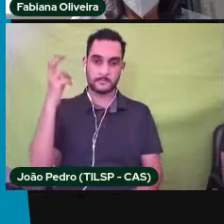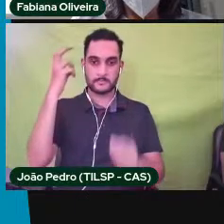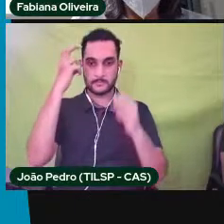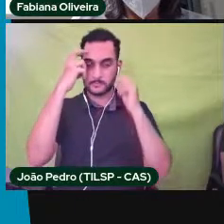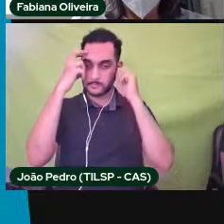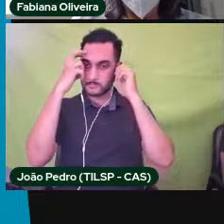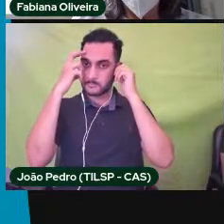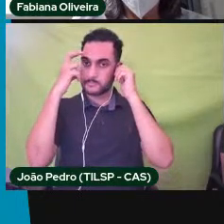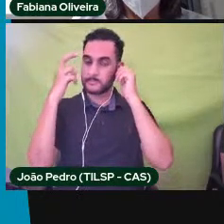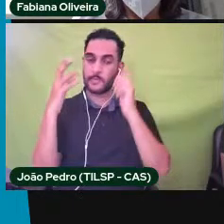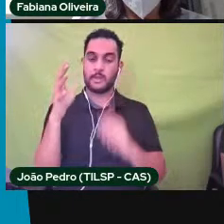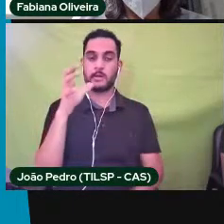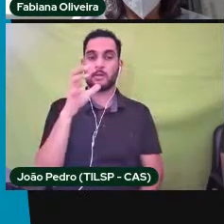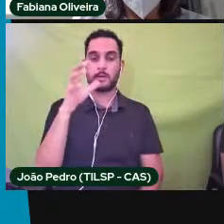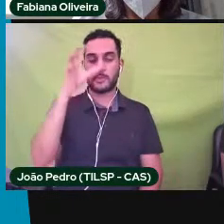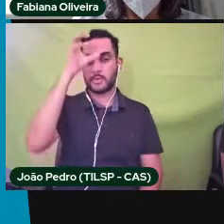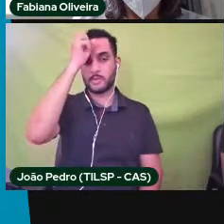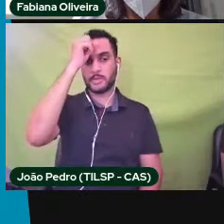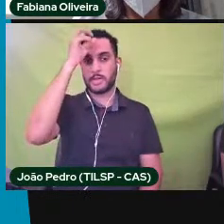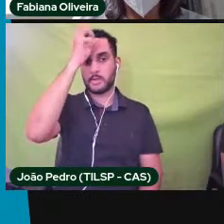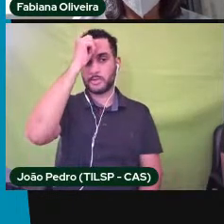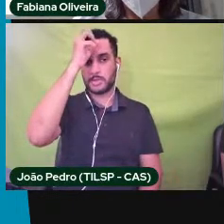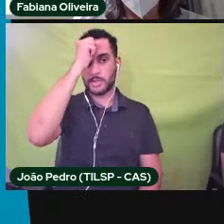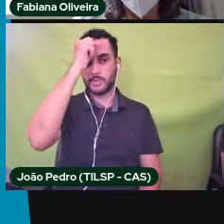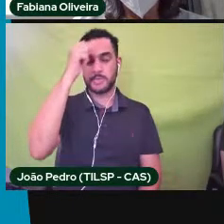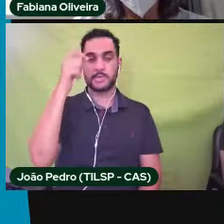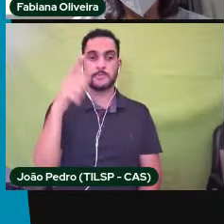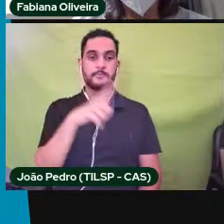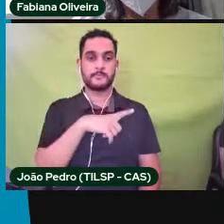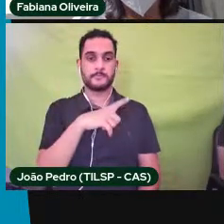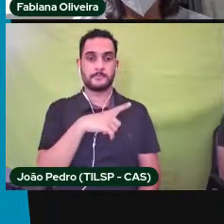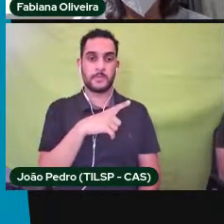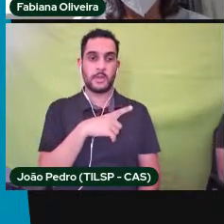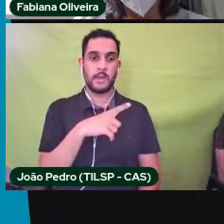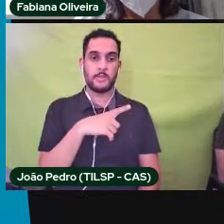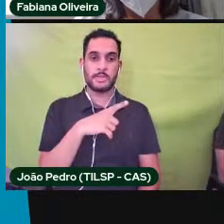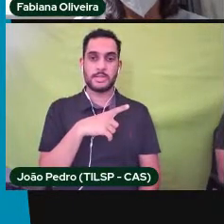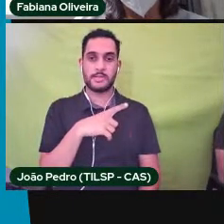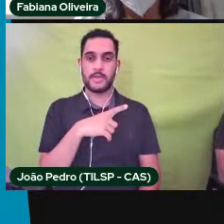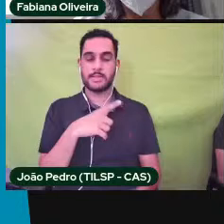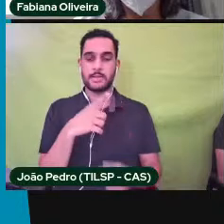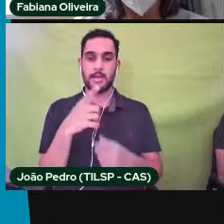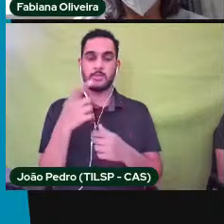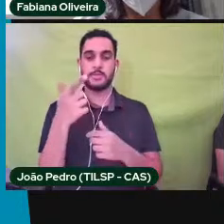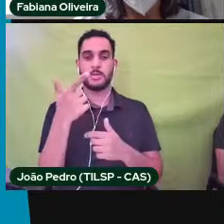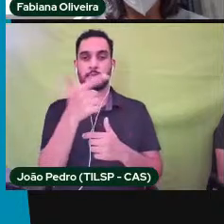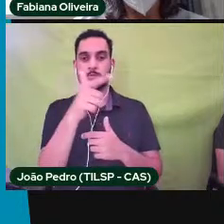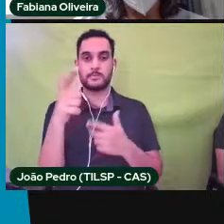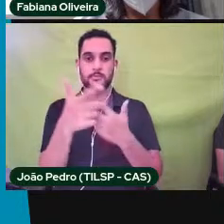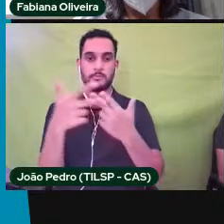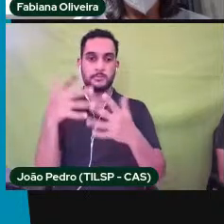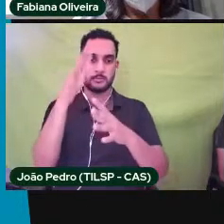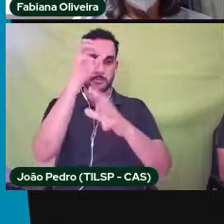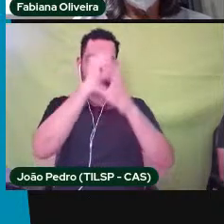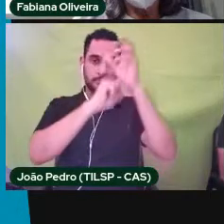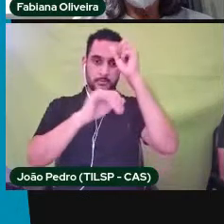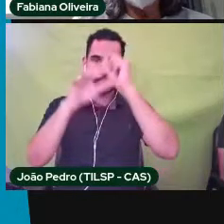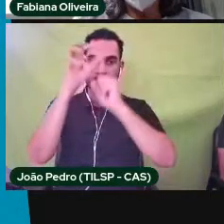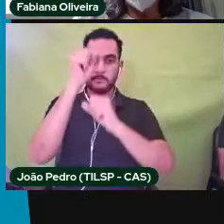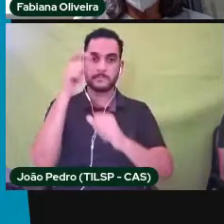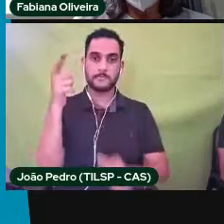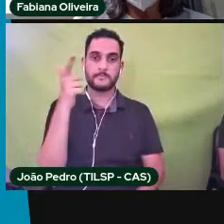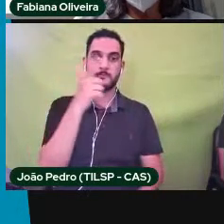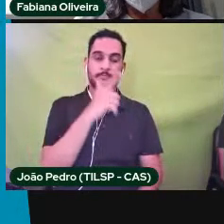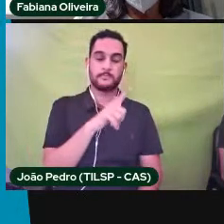aprender muito com ela, as suas linguagens, os equipamentos que precisamos conhecer e aprender e adquirir.